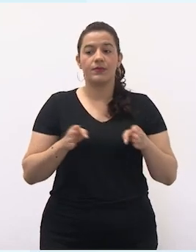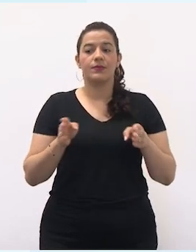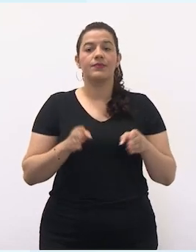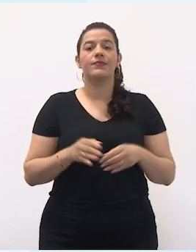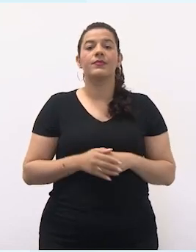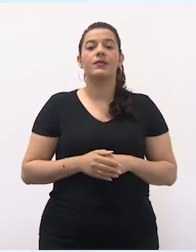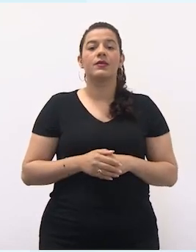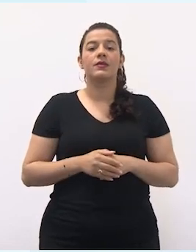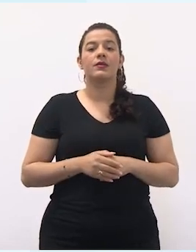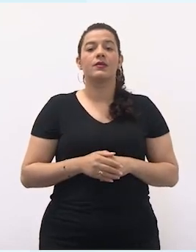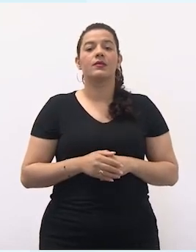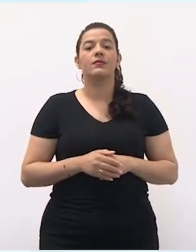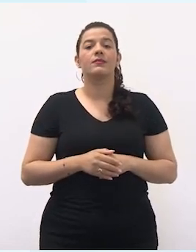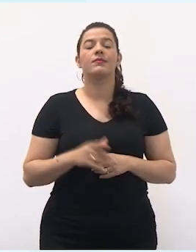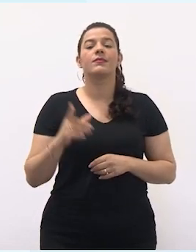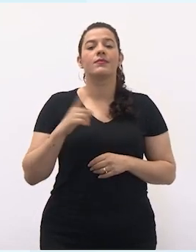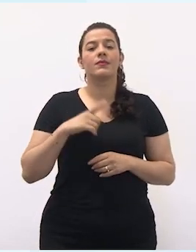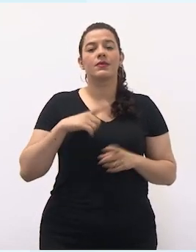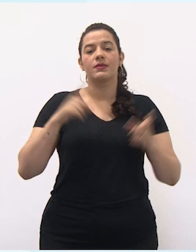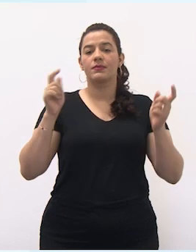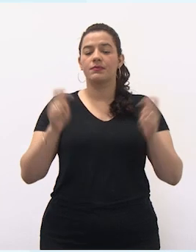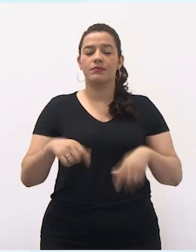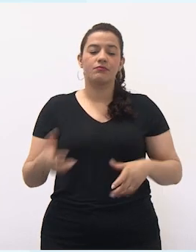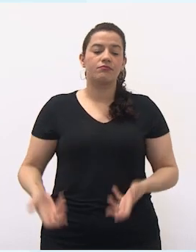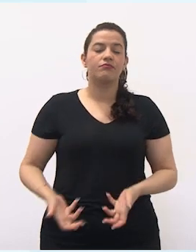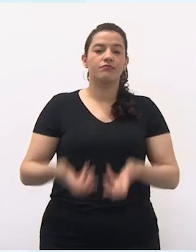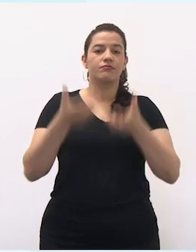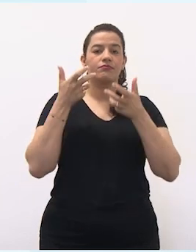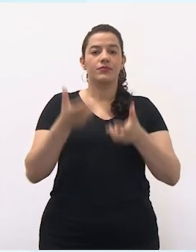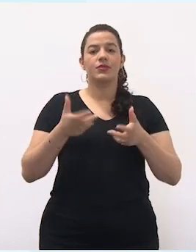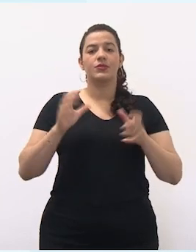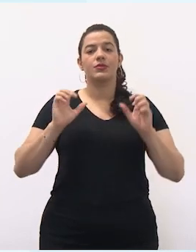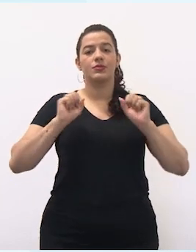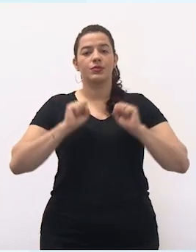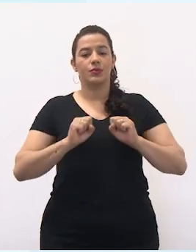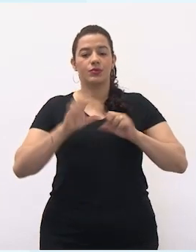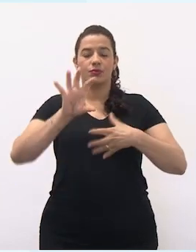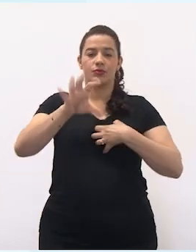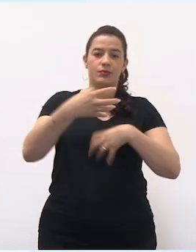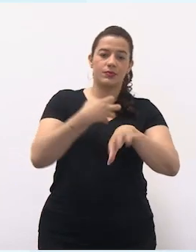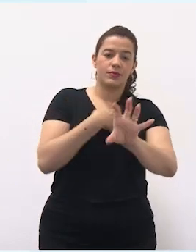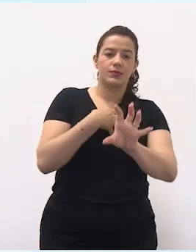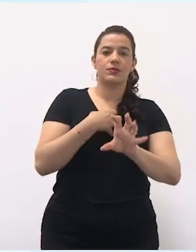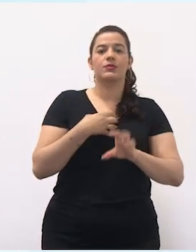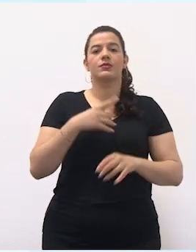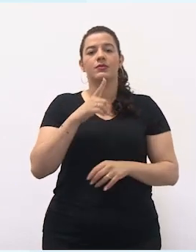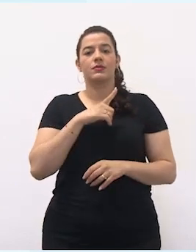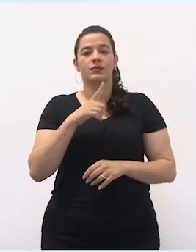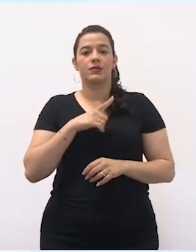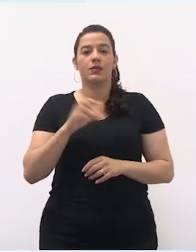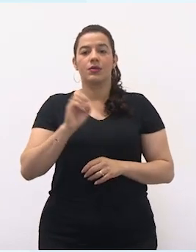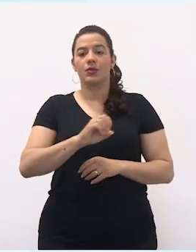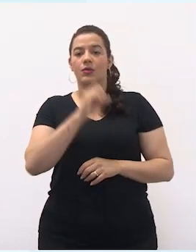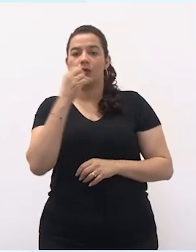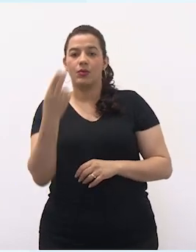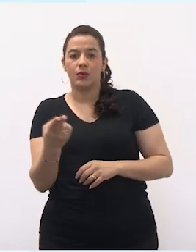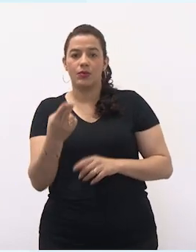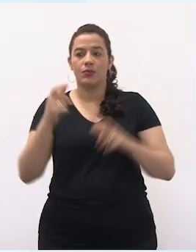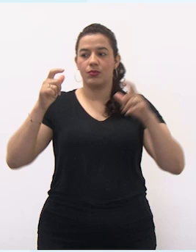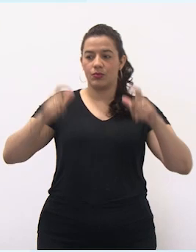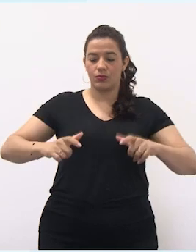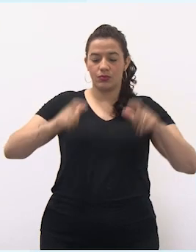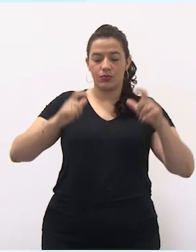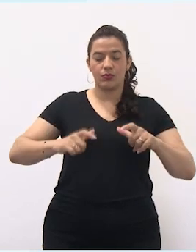de que a gente possa promover um sentimento de empatia, ou pelo menos um ambiente para